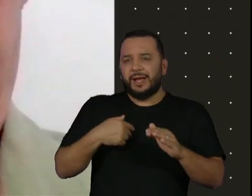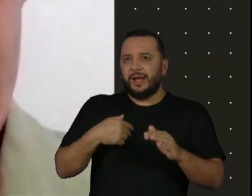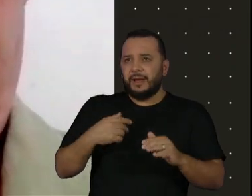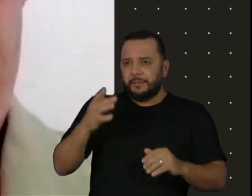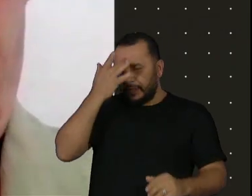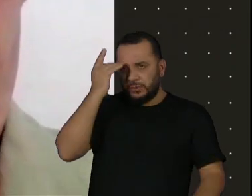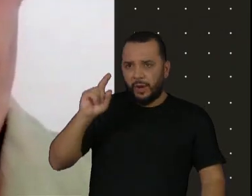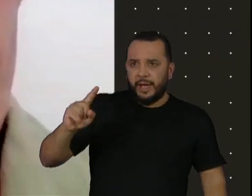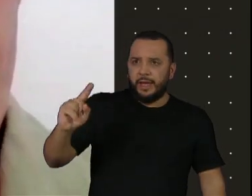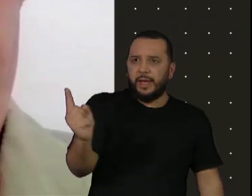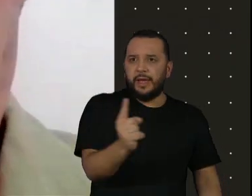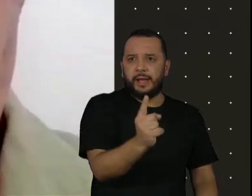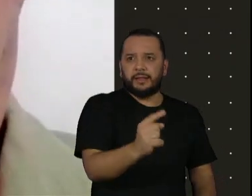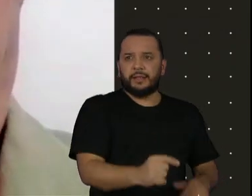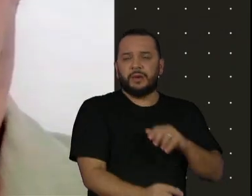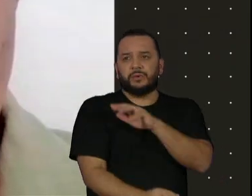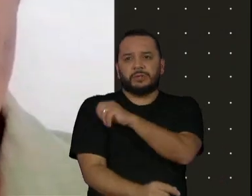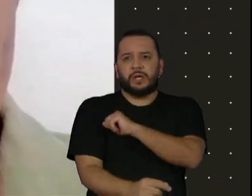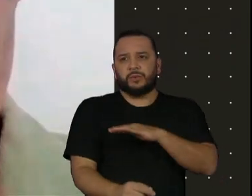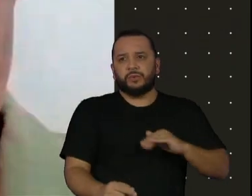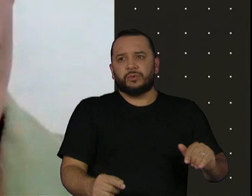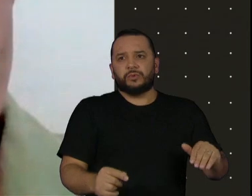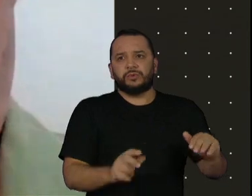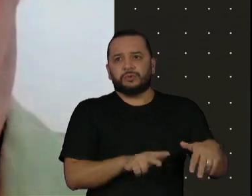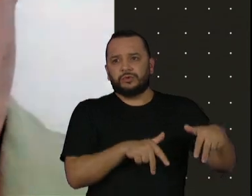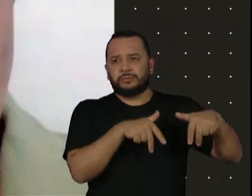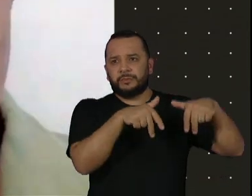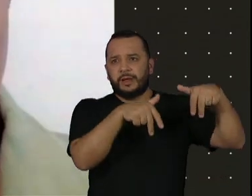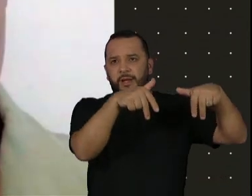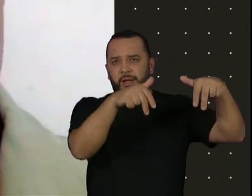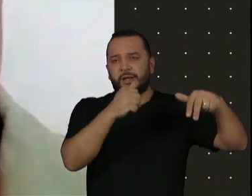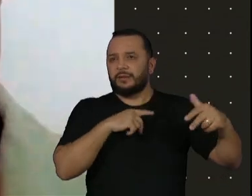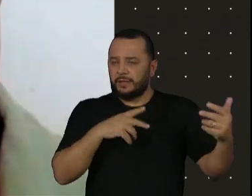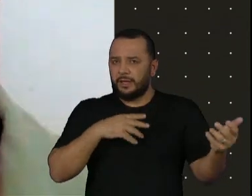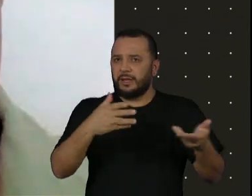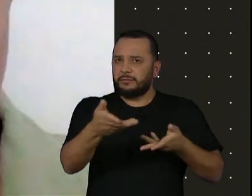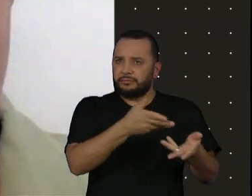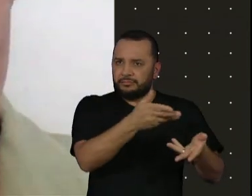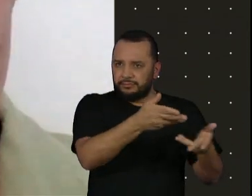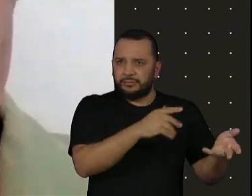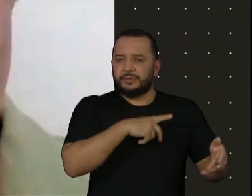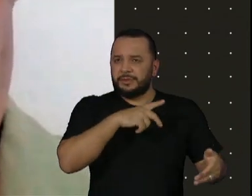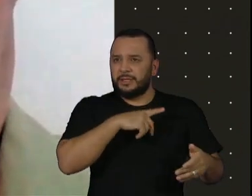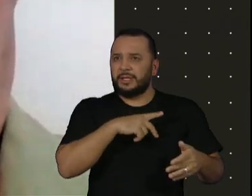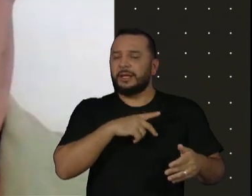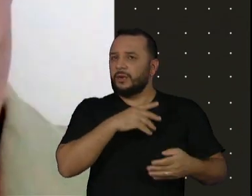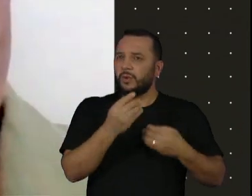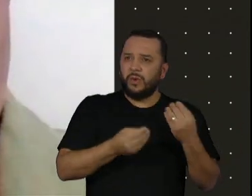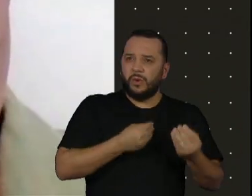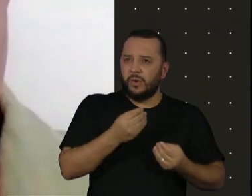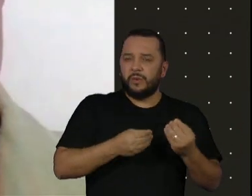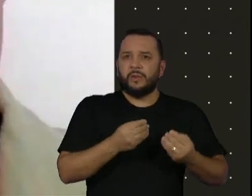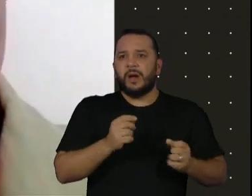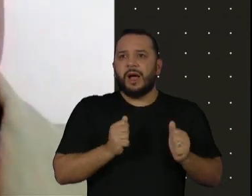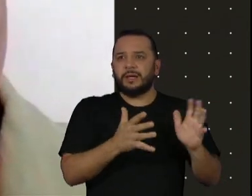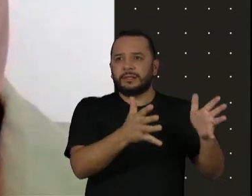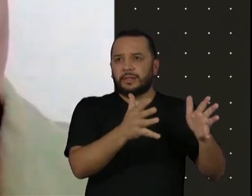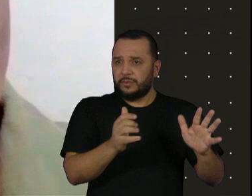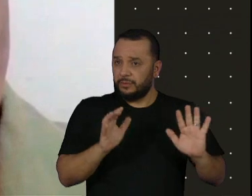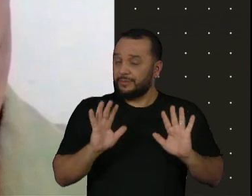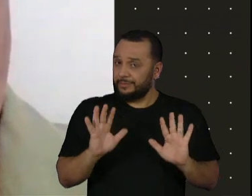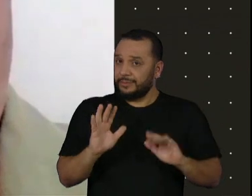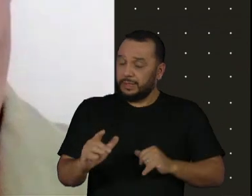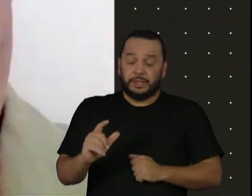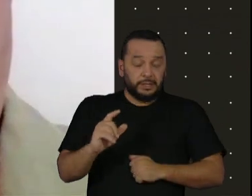sala, os alunos estão de pé, e aí vem o diálogo e a ação e tal. Ele fazia um roteiro. Mas esse